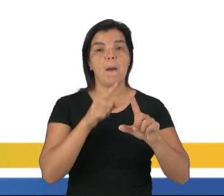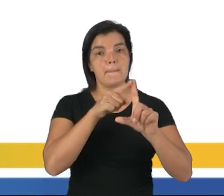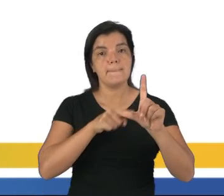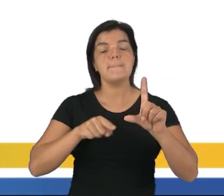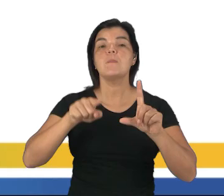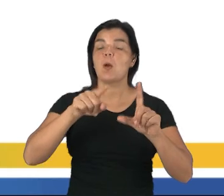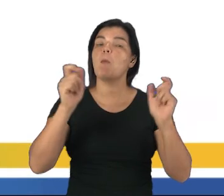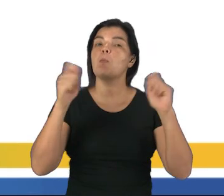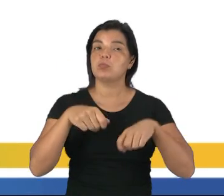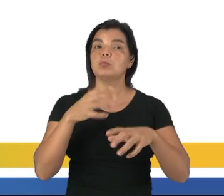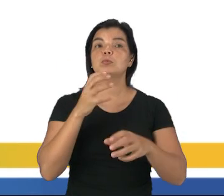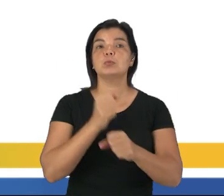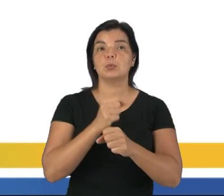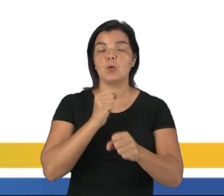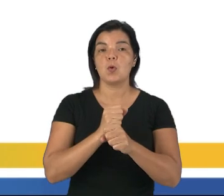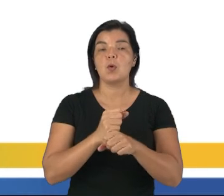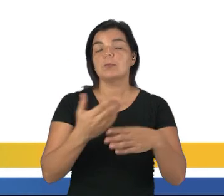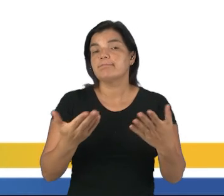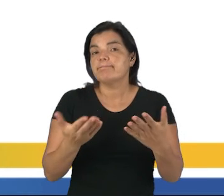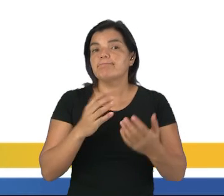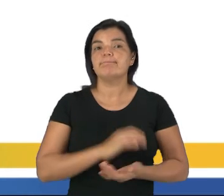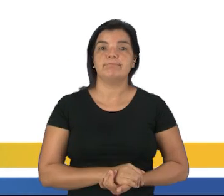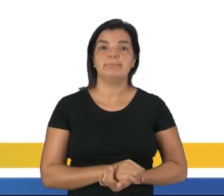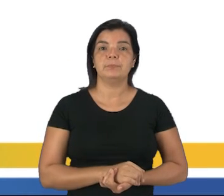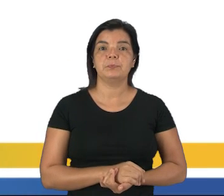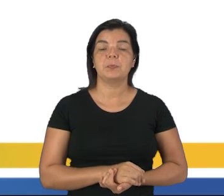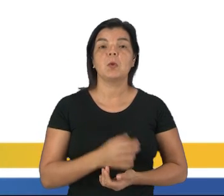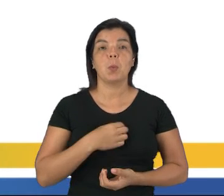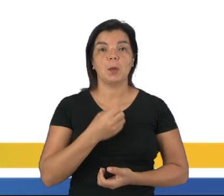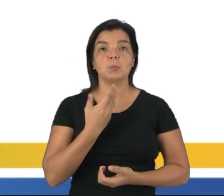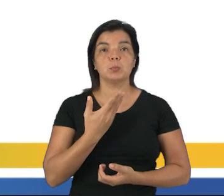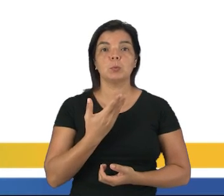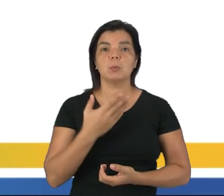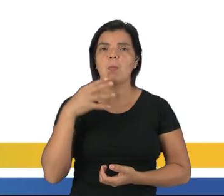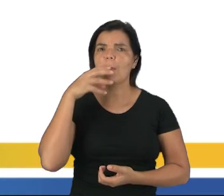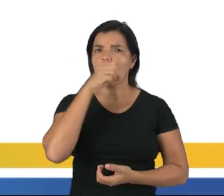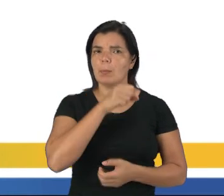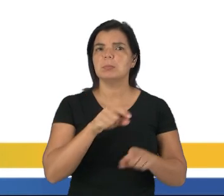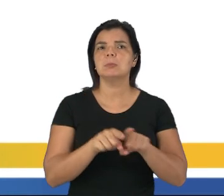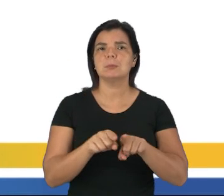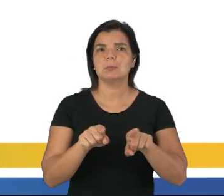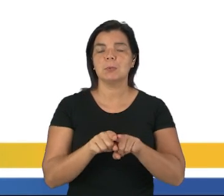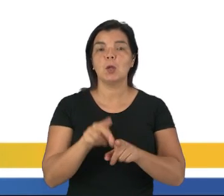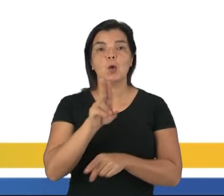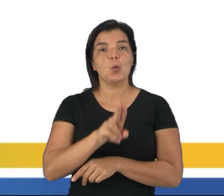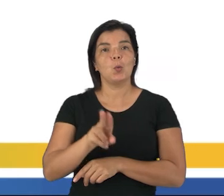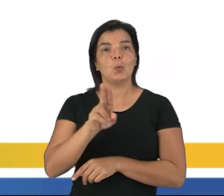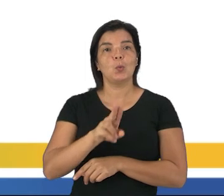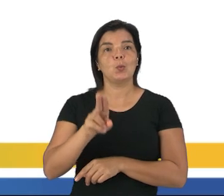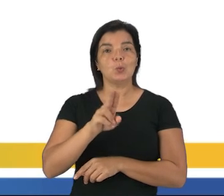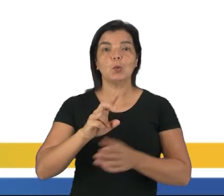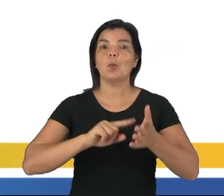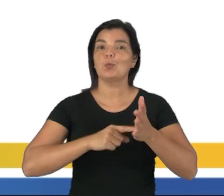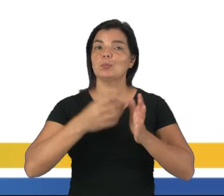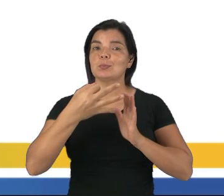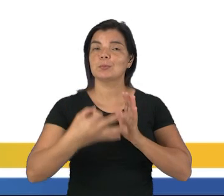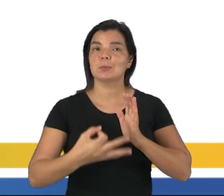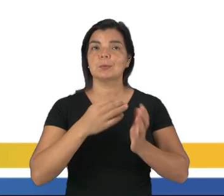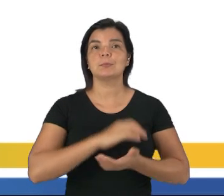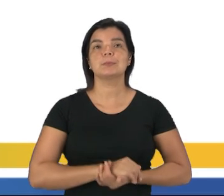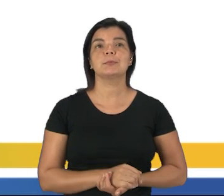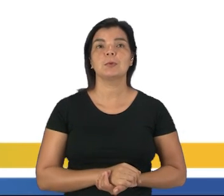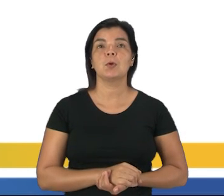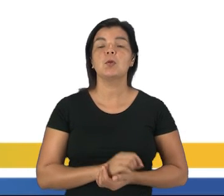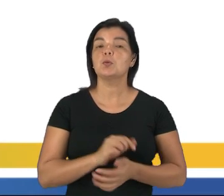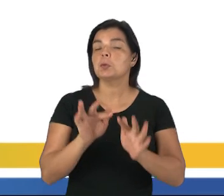pode construir um gráfico de maneira mais conveniente, de maneira mais rápida, né? Utilizando os pontos certos, né?